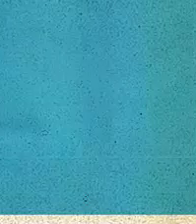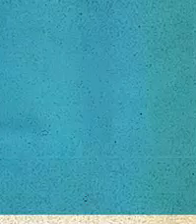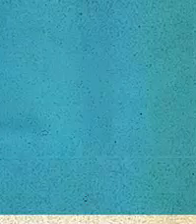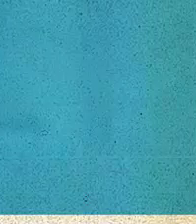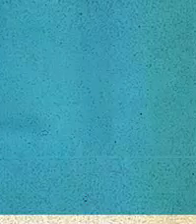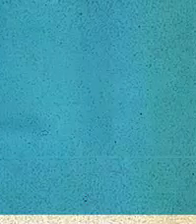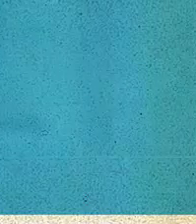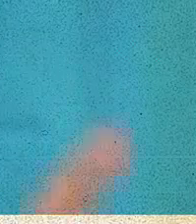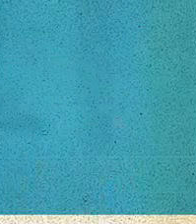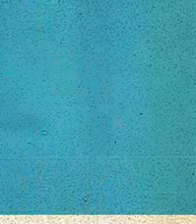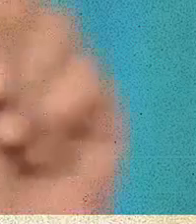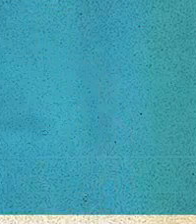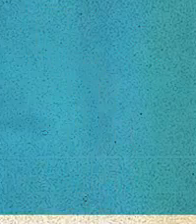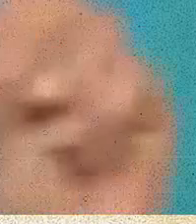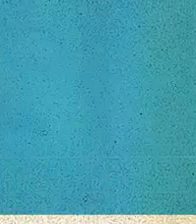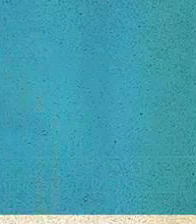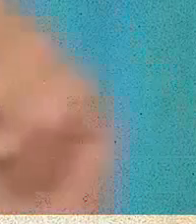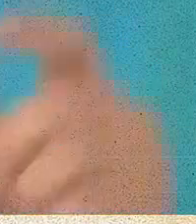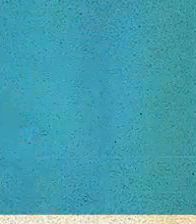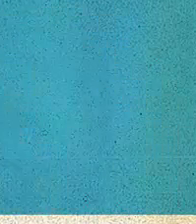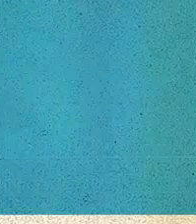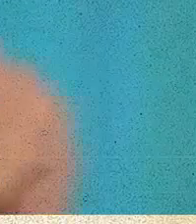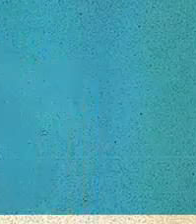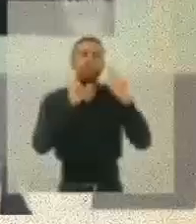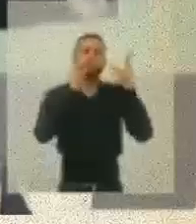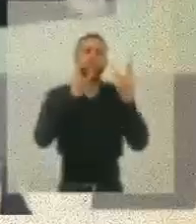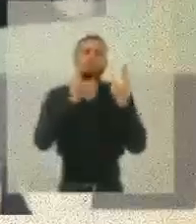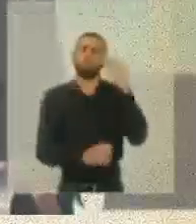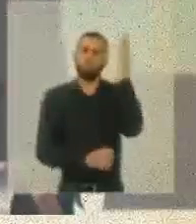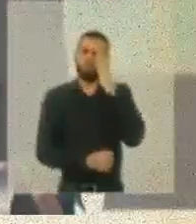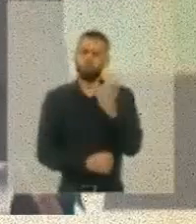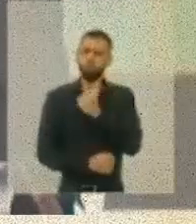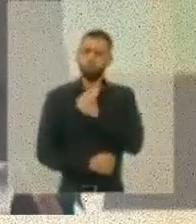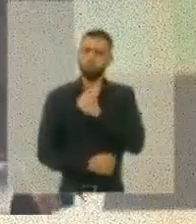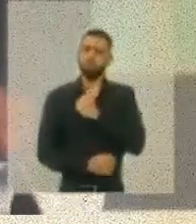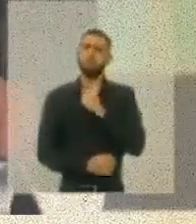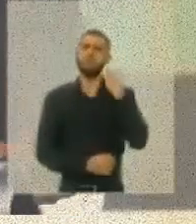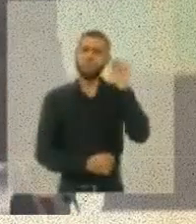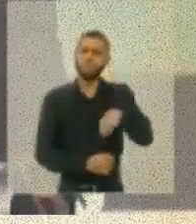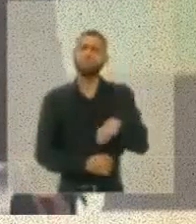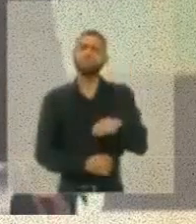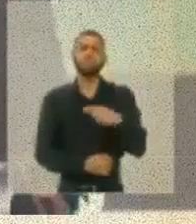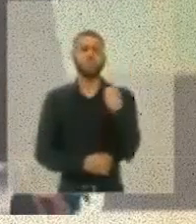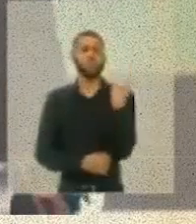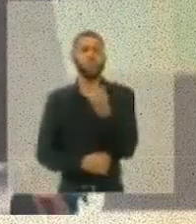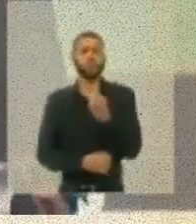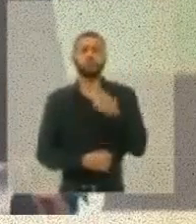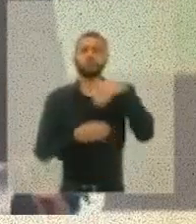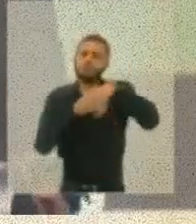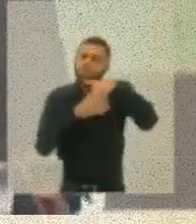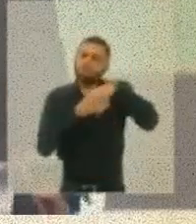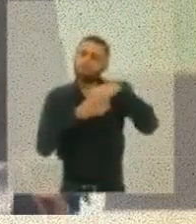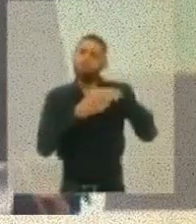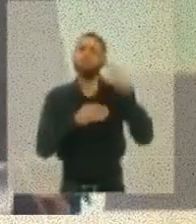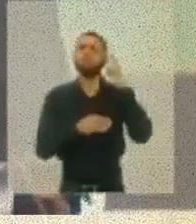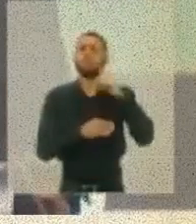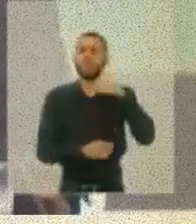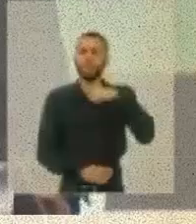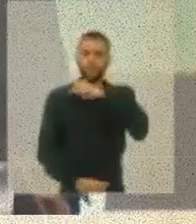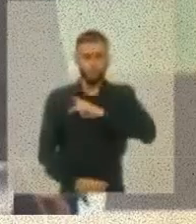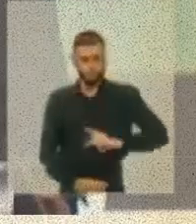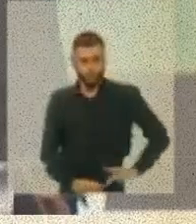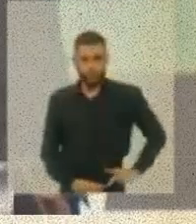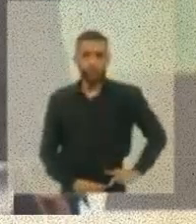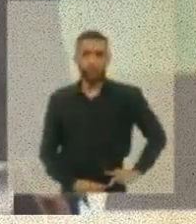só estou fazendo um batatinha agora jogando vôlei não tá acabou a rua do porta nós vamos conhecer a eleição sou o próximo